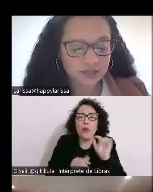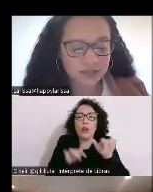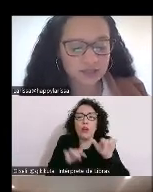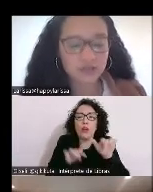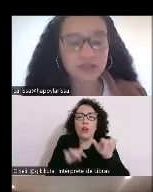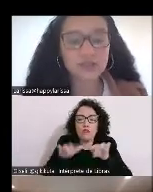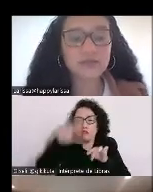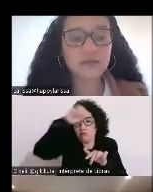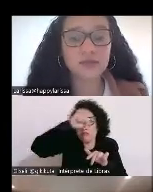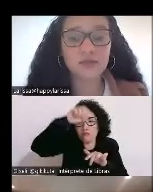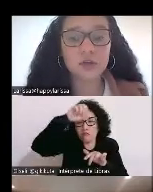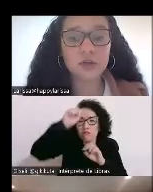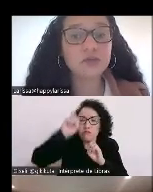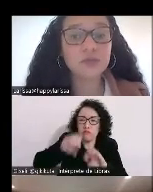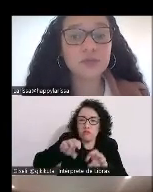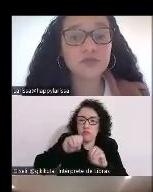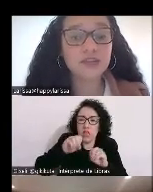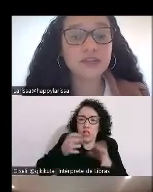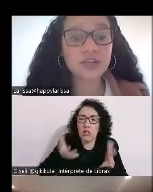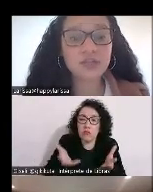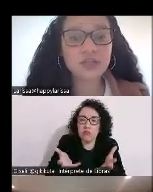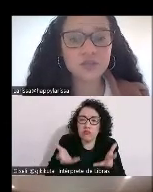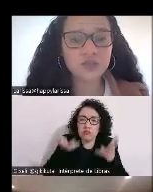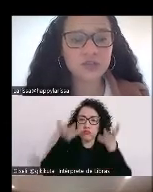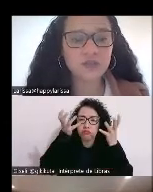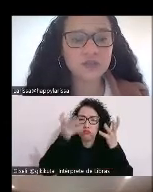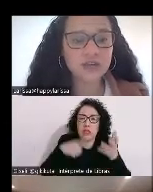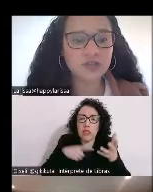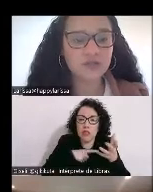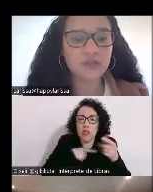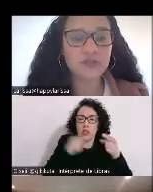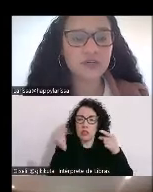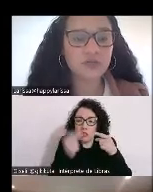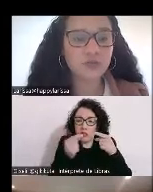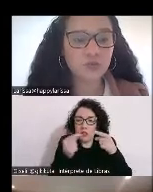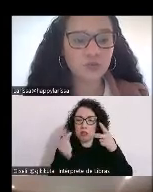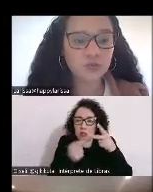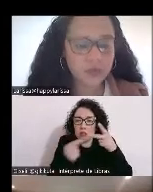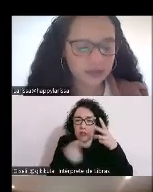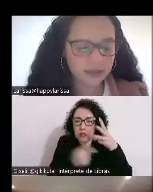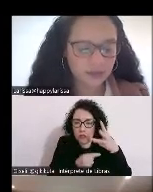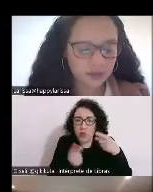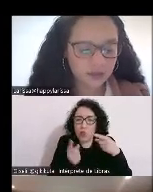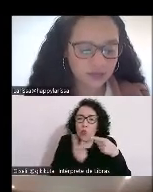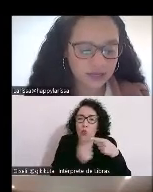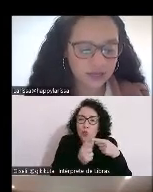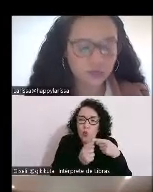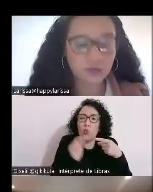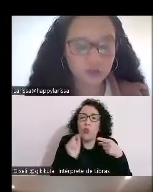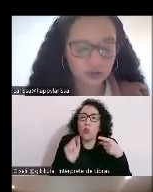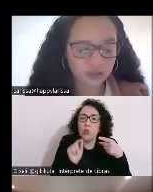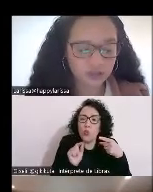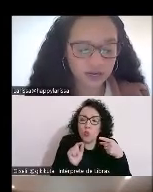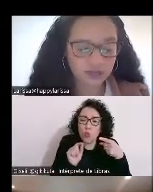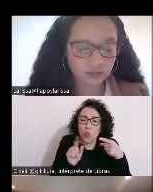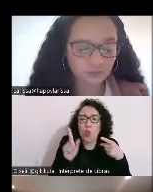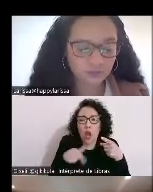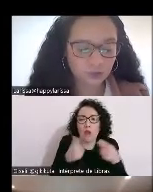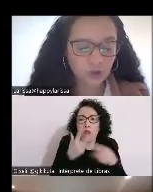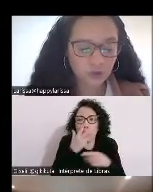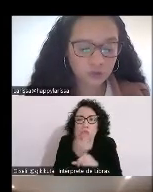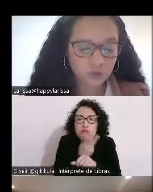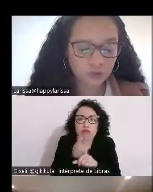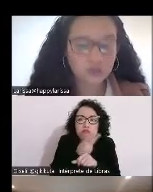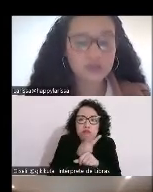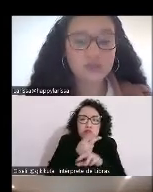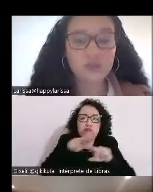aprendizagem e ensino de enriquecimento. Nós podemos ver três tipos de atividades. Nós temos ali o tipo 1, que são atividades exploratórias gerais,